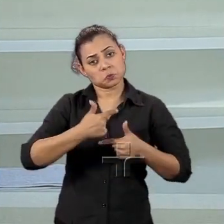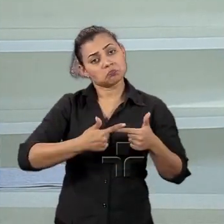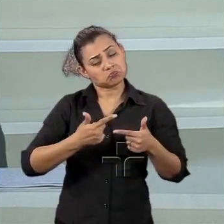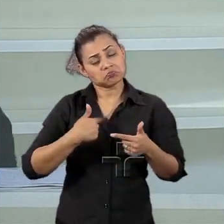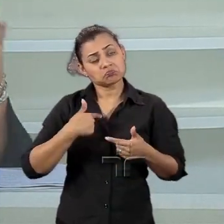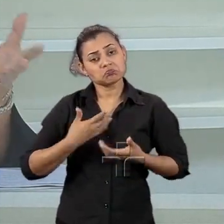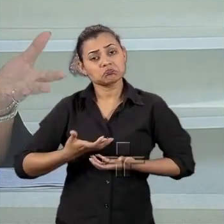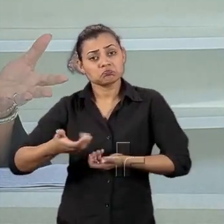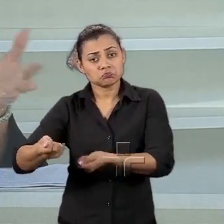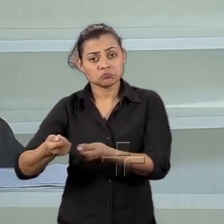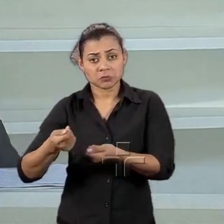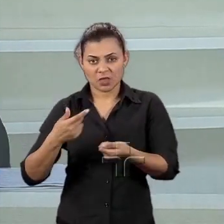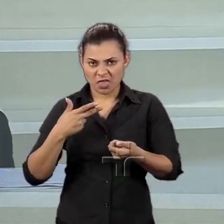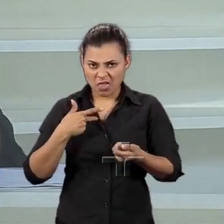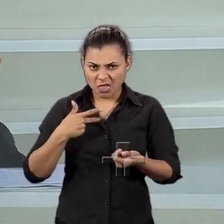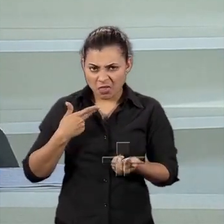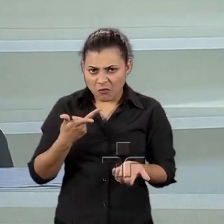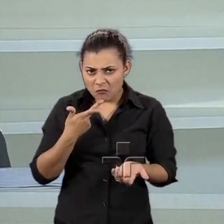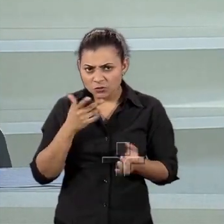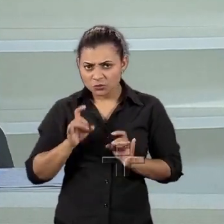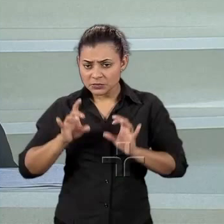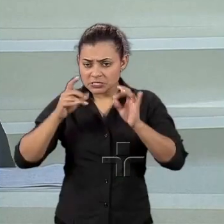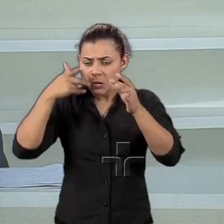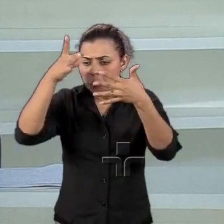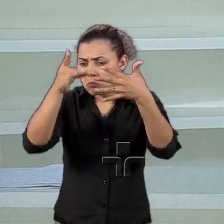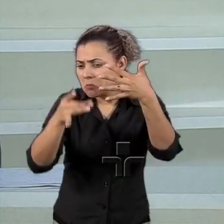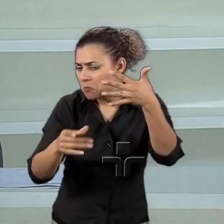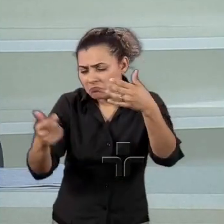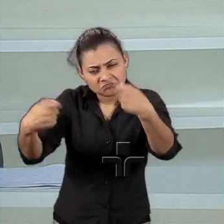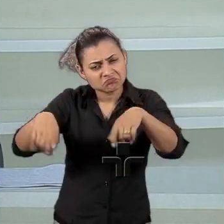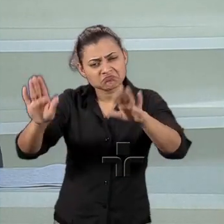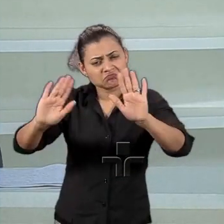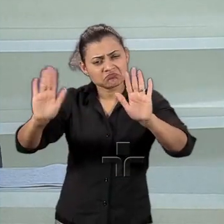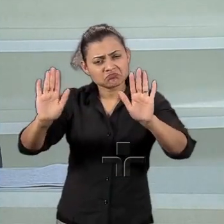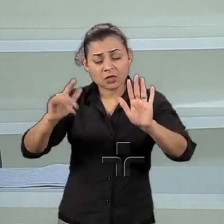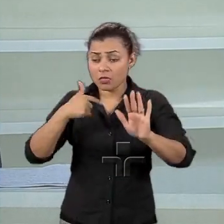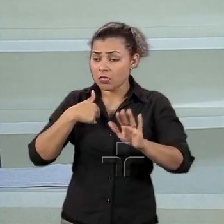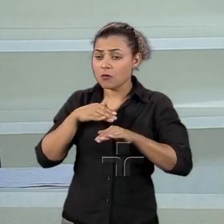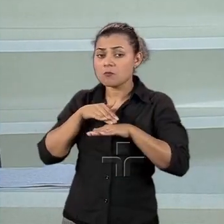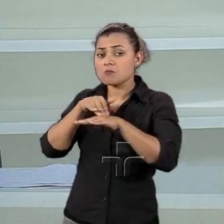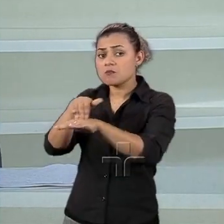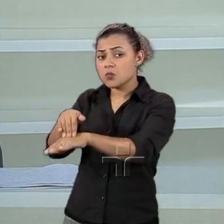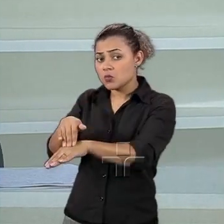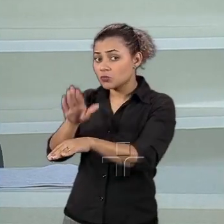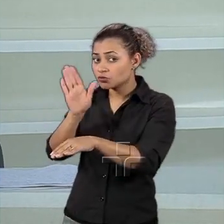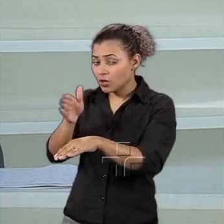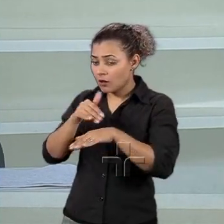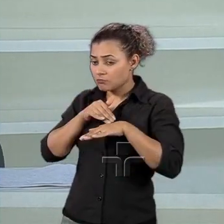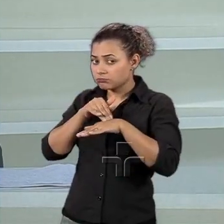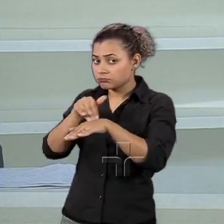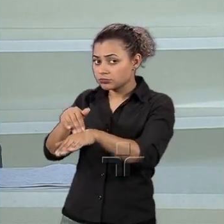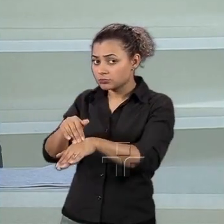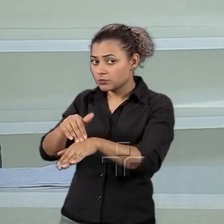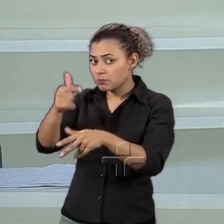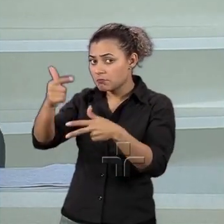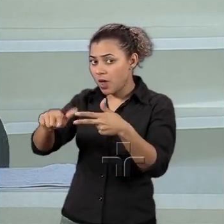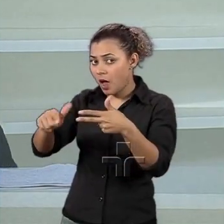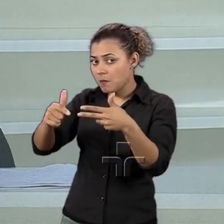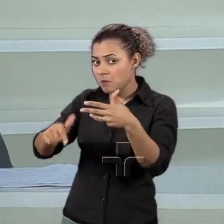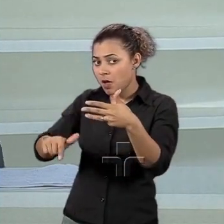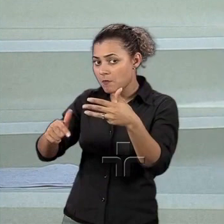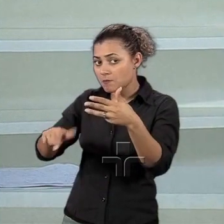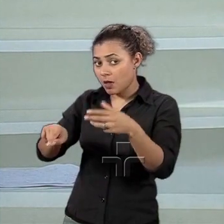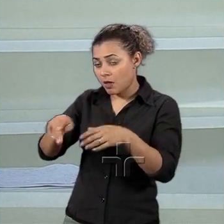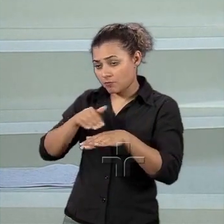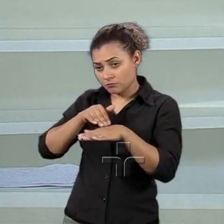e não quero fazer disso nenhuma coisa especial. E eu disse a ela, não foi uma nem duas, eu disse a ela mais de 3 vezes,